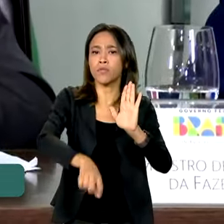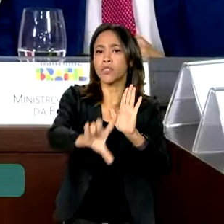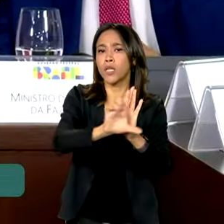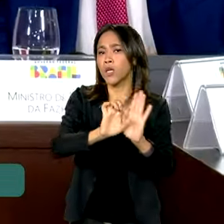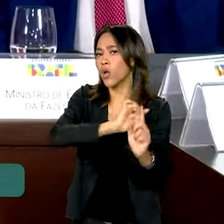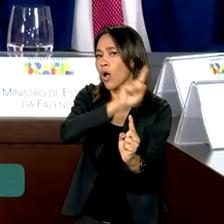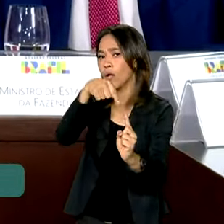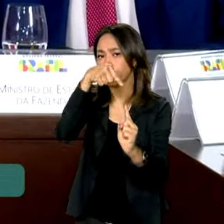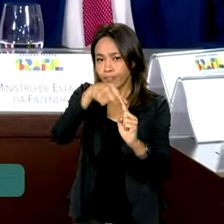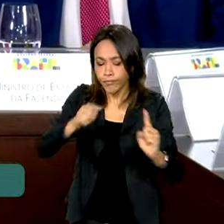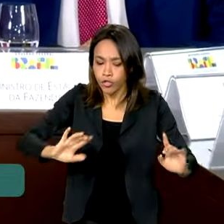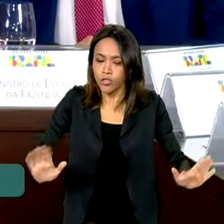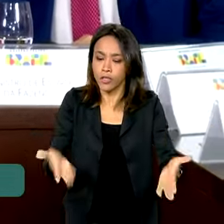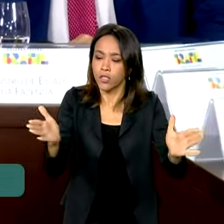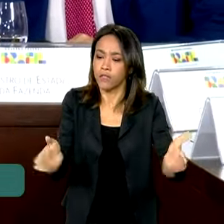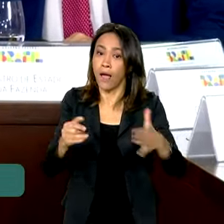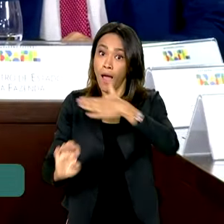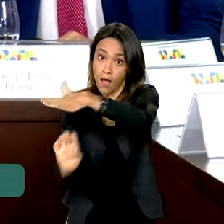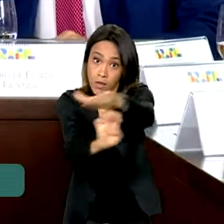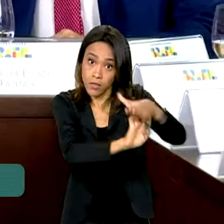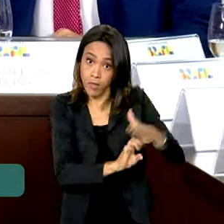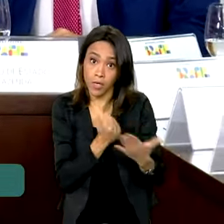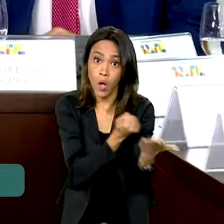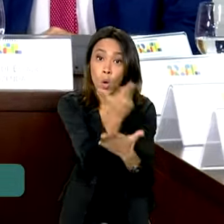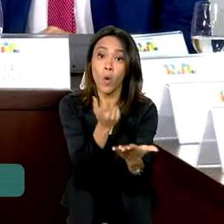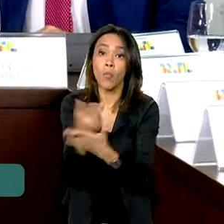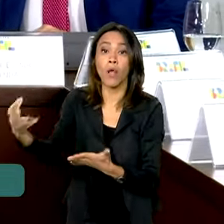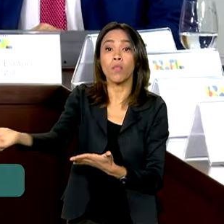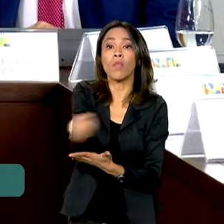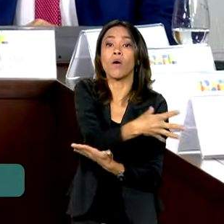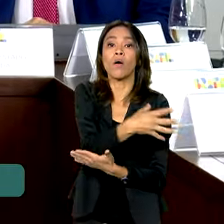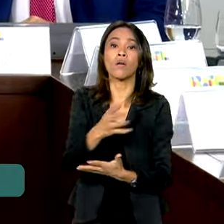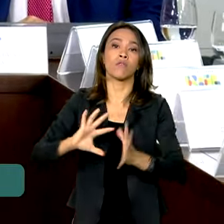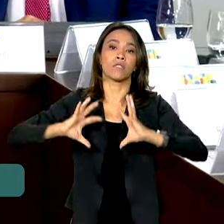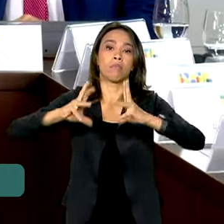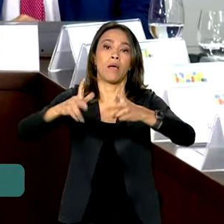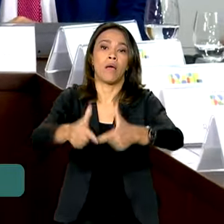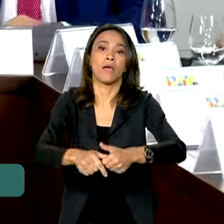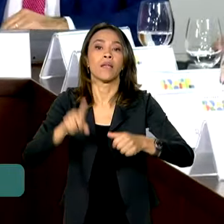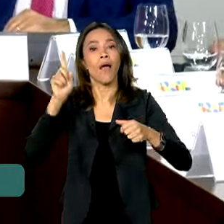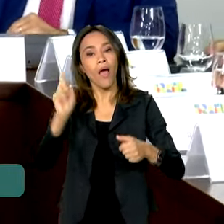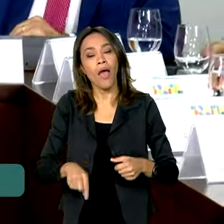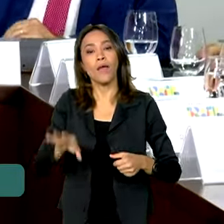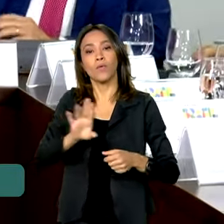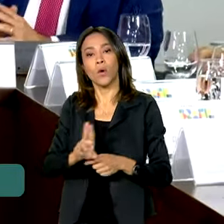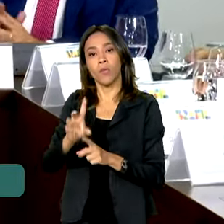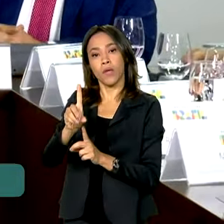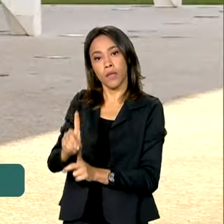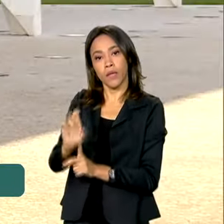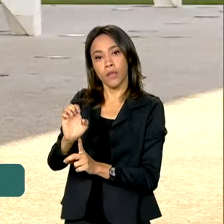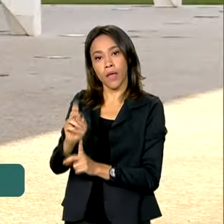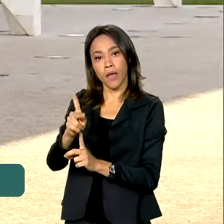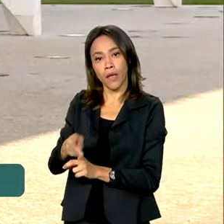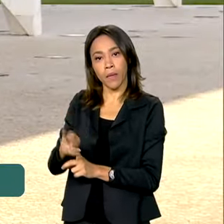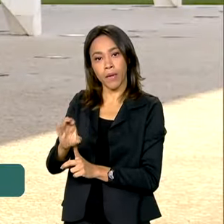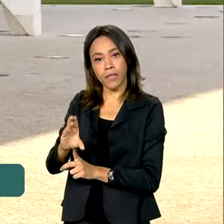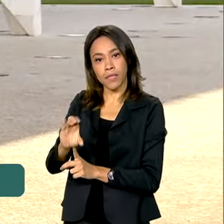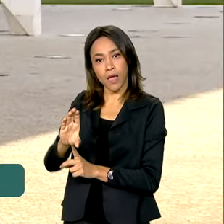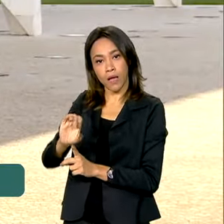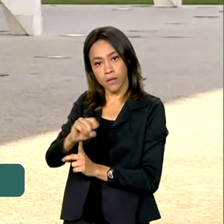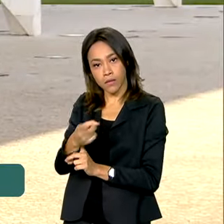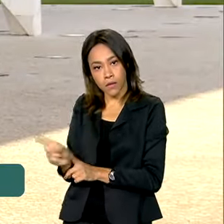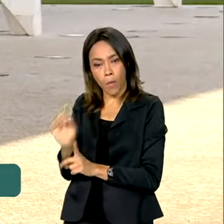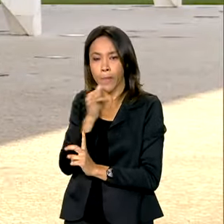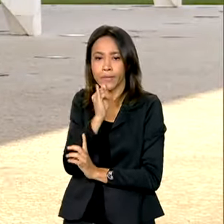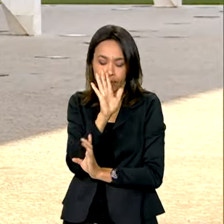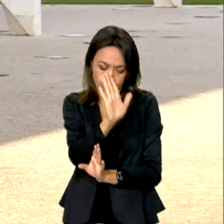investimentos na compra de novos maquinários usando um mecanismo chamado depreciação acelerada. Na prática, funciona assim.